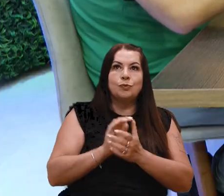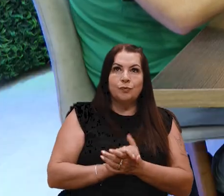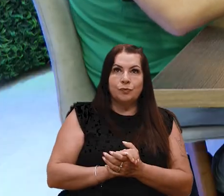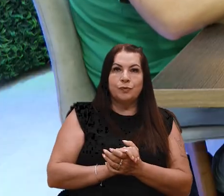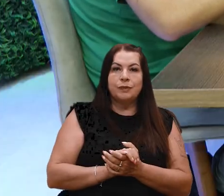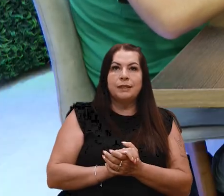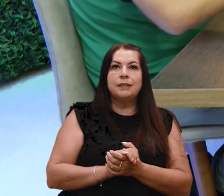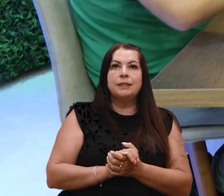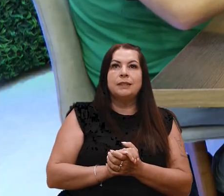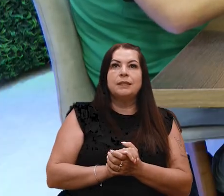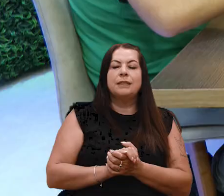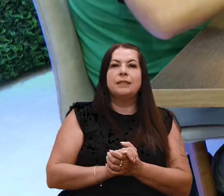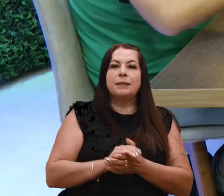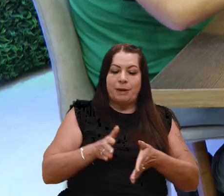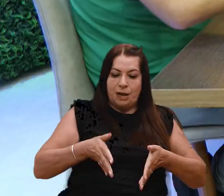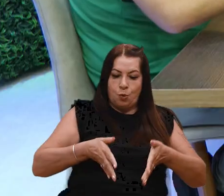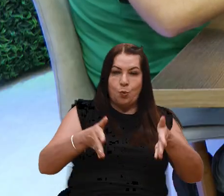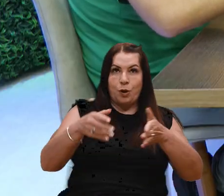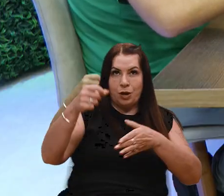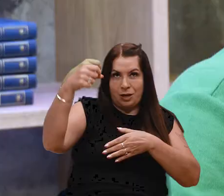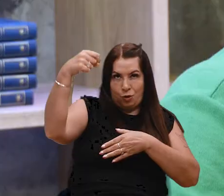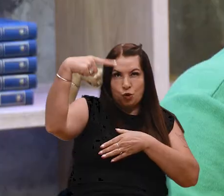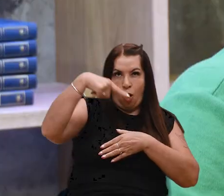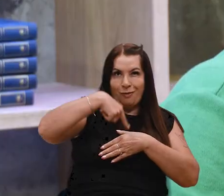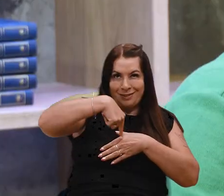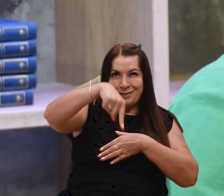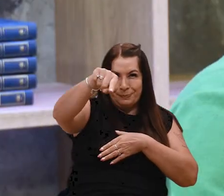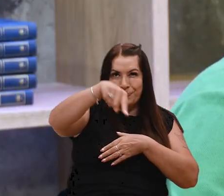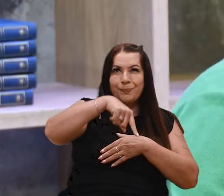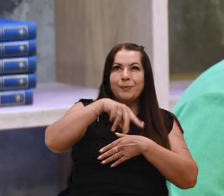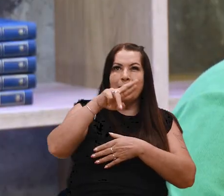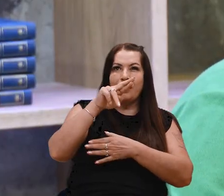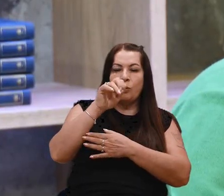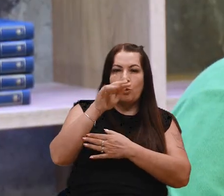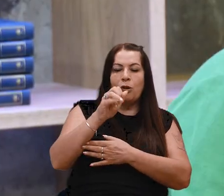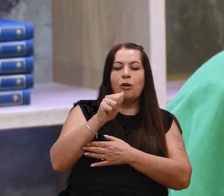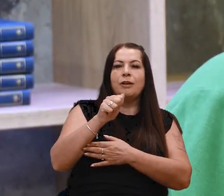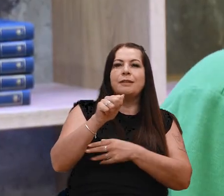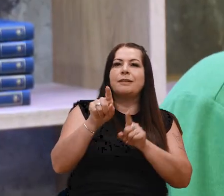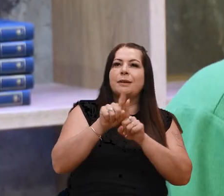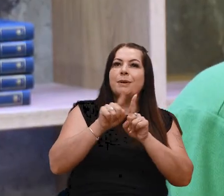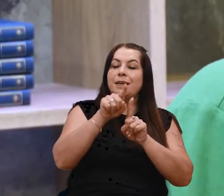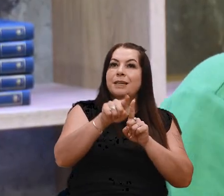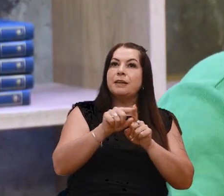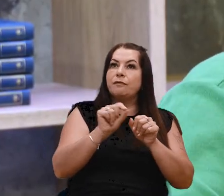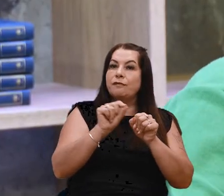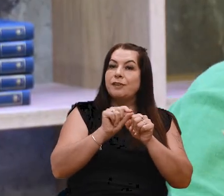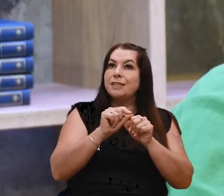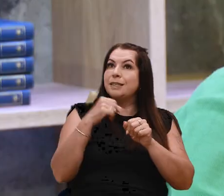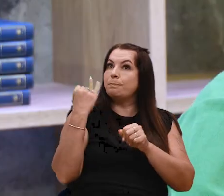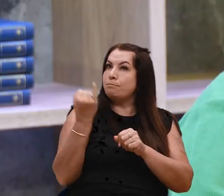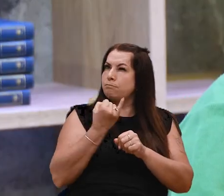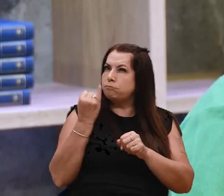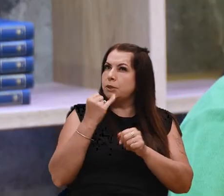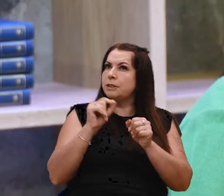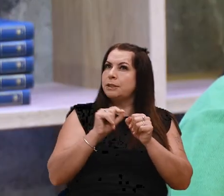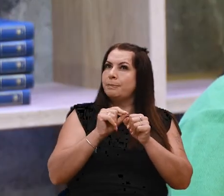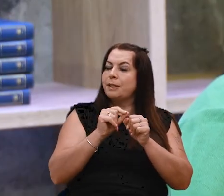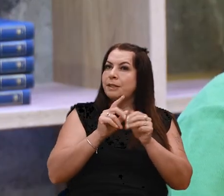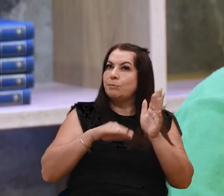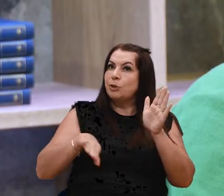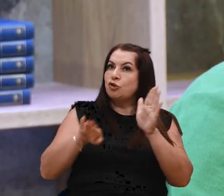na questão da Rota do Sol, depois a gente vai entrar em outros pontos importantes, um trechinho aí da Rota do Sol vai ser fundamental também para a questão da chegada